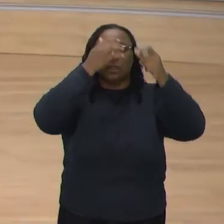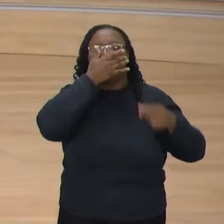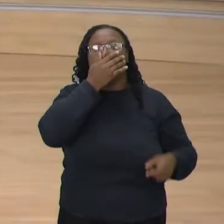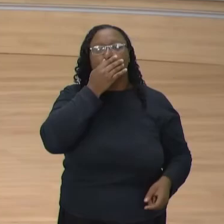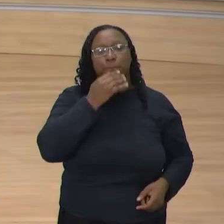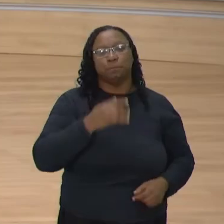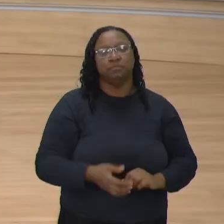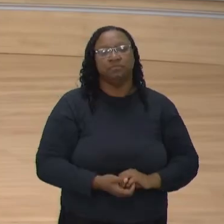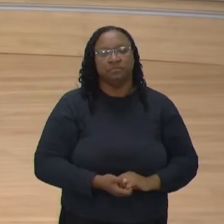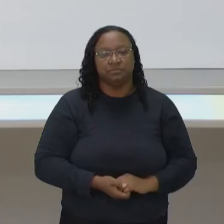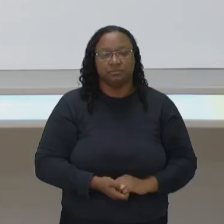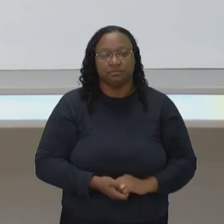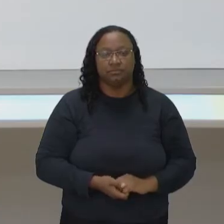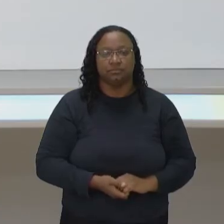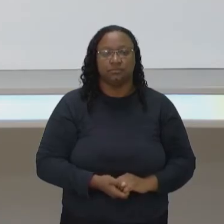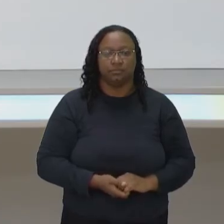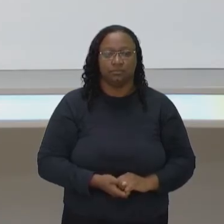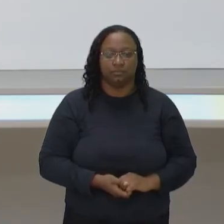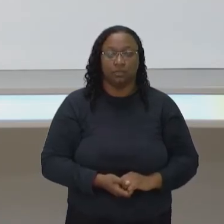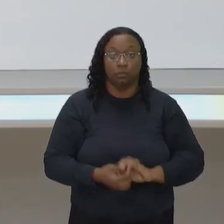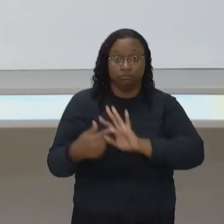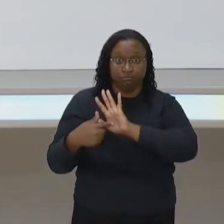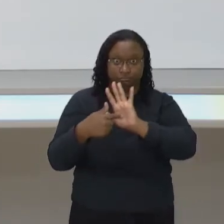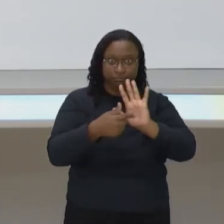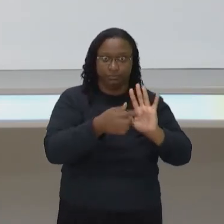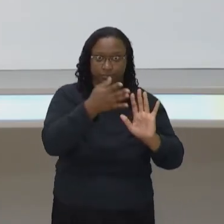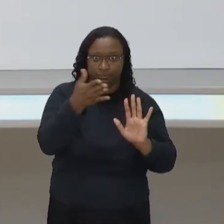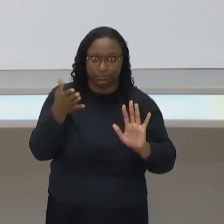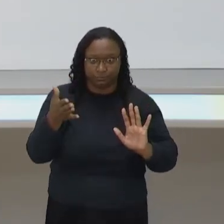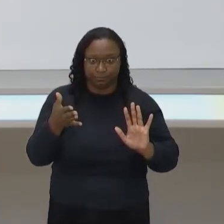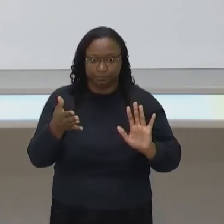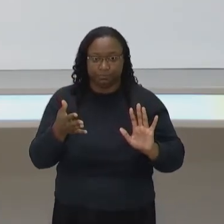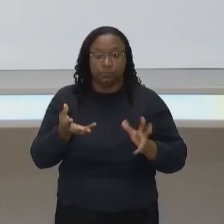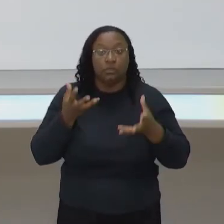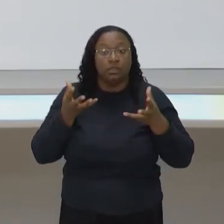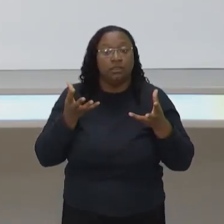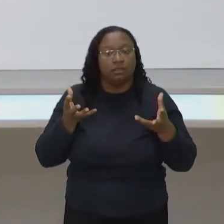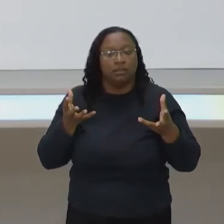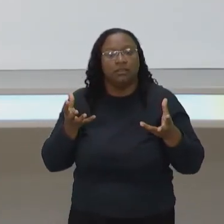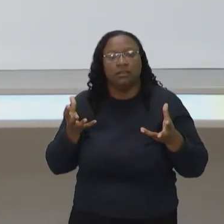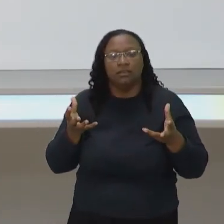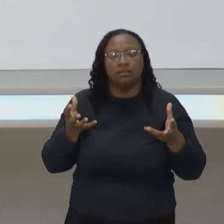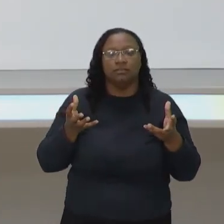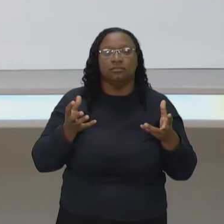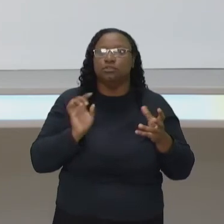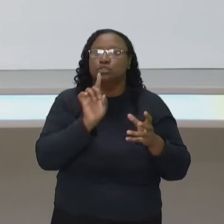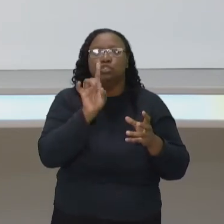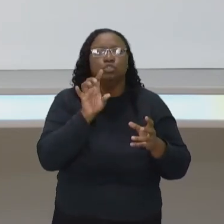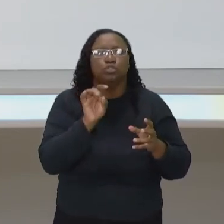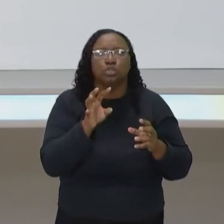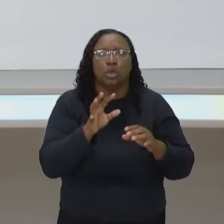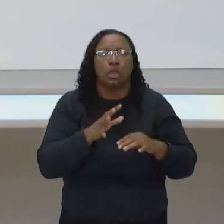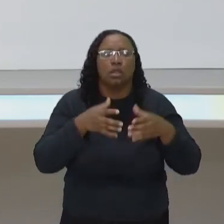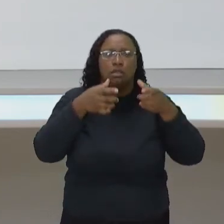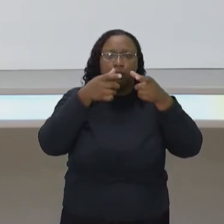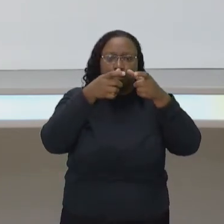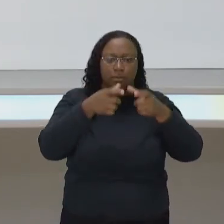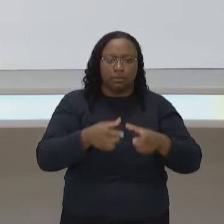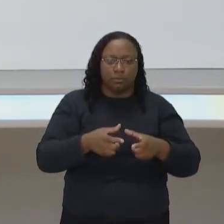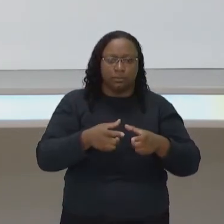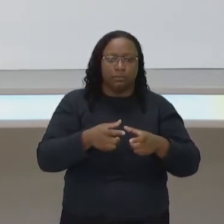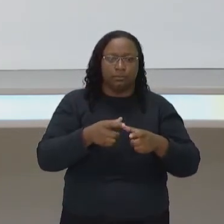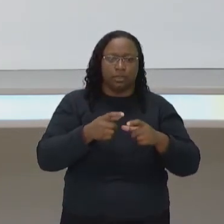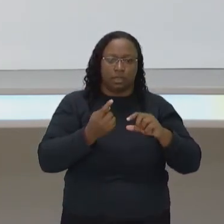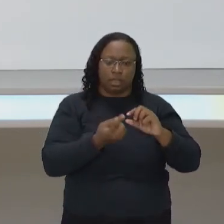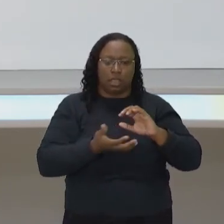só, rapidão, ó. Deixa eu te mostrar uma coisa, ó. O que eu quero não é só uma iluminação desse ponto